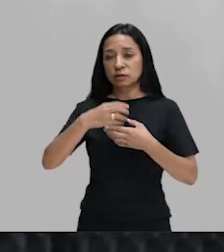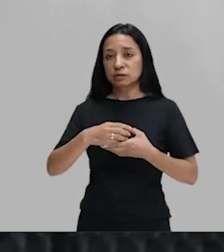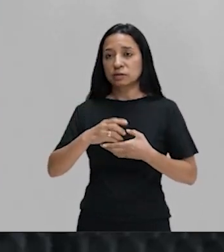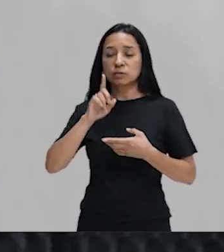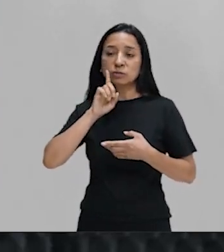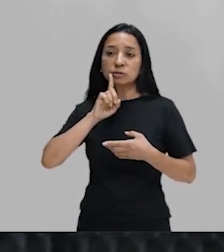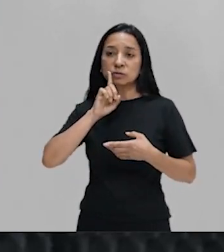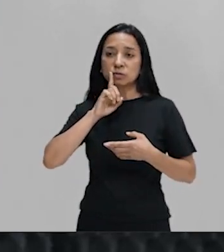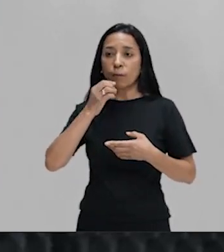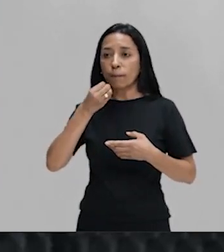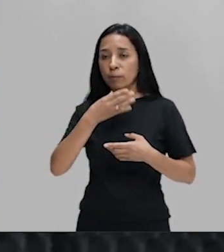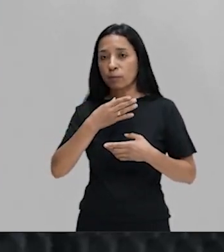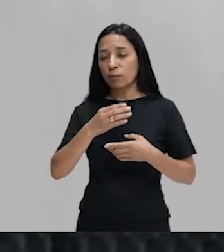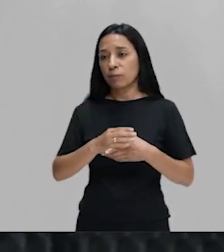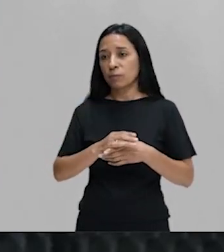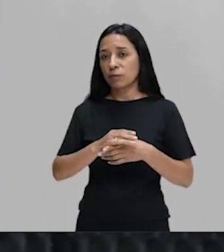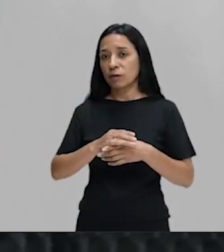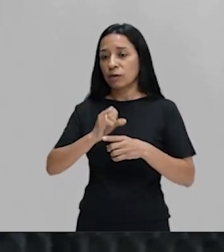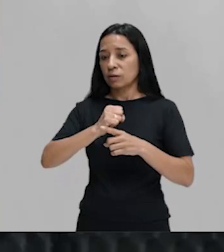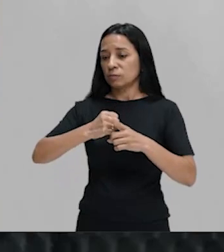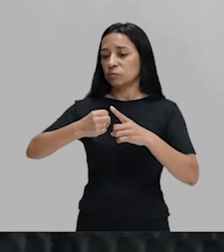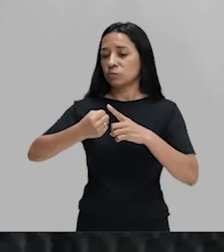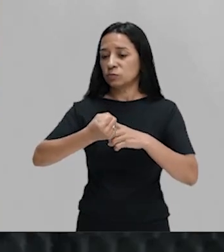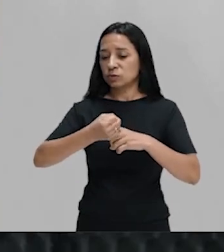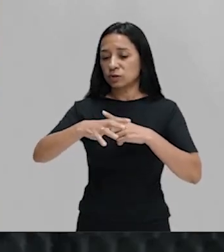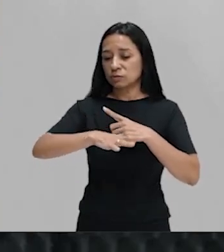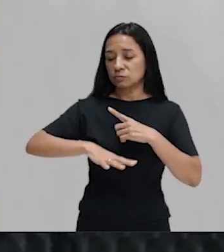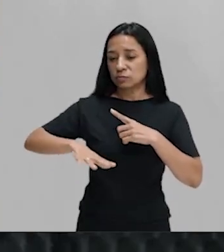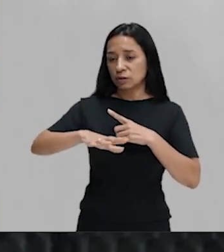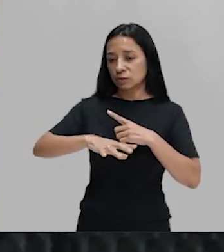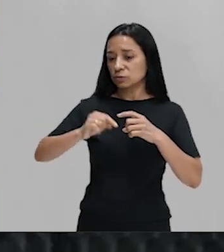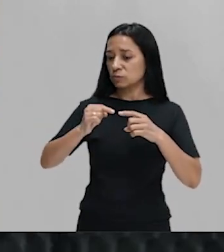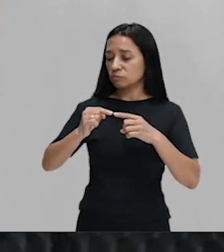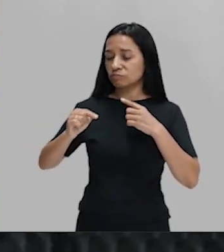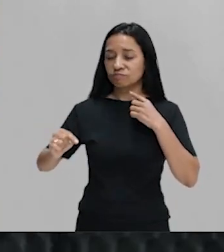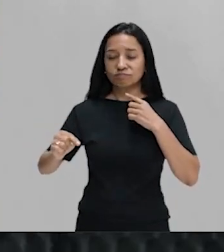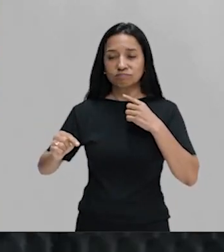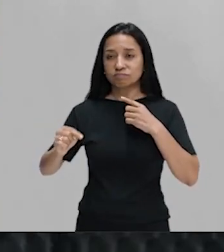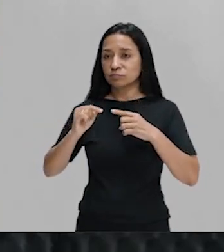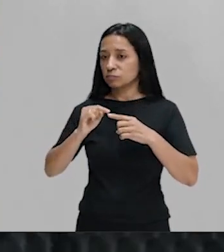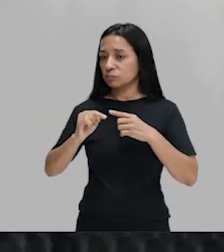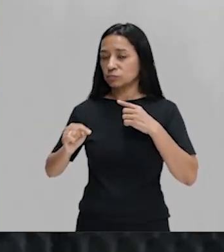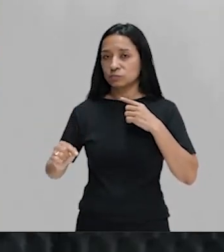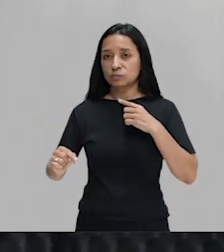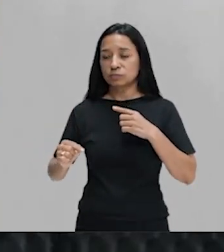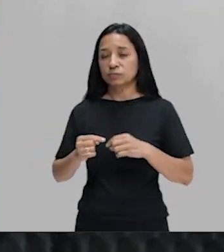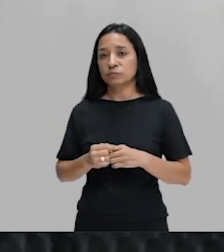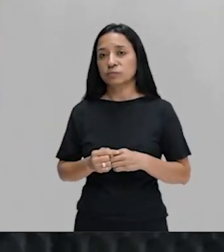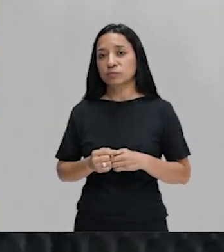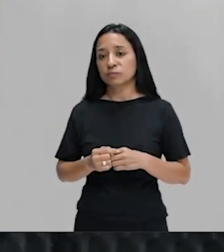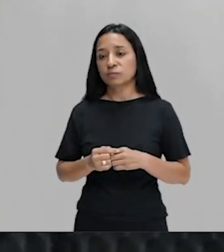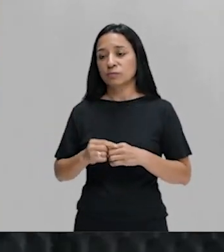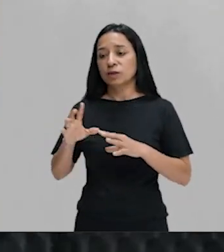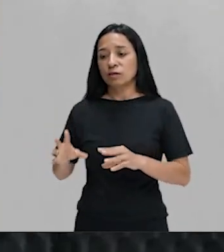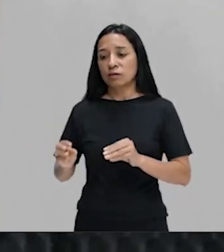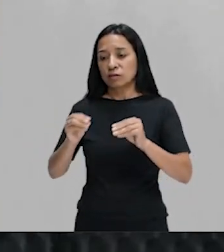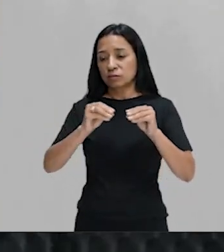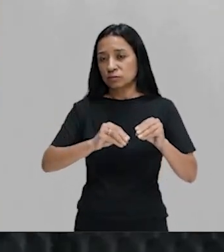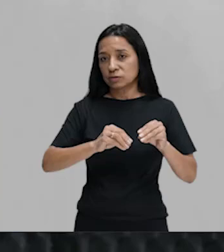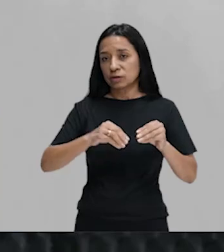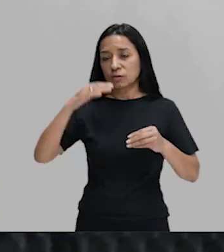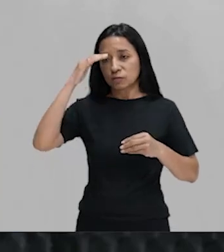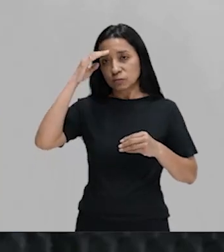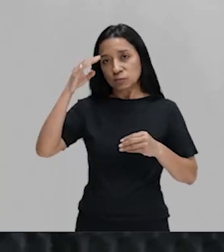da sociedade norte-americana era contrário. E esse ano foi retirado. E com a retirada das tropas dos Estados Unidos, quem